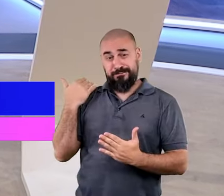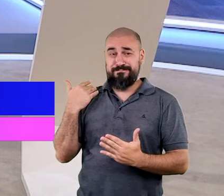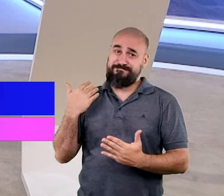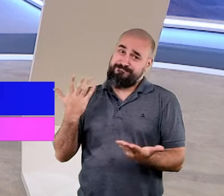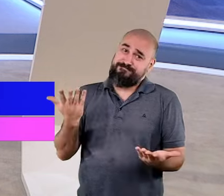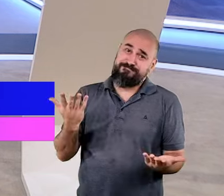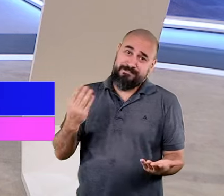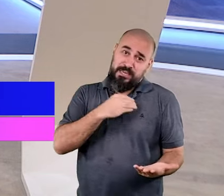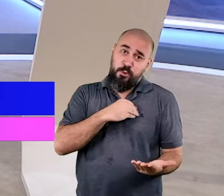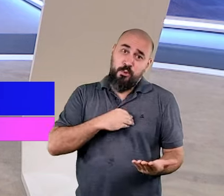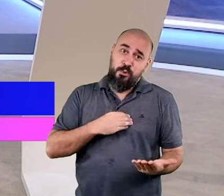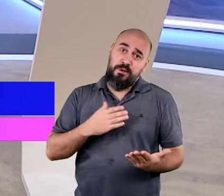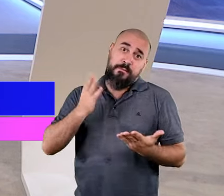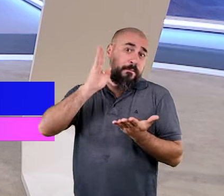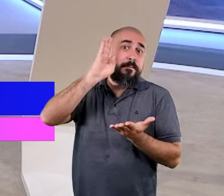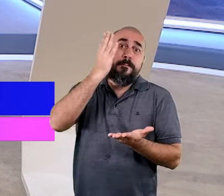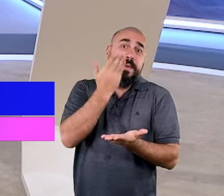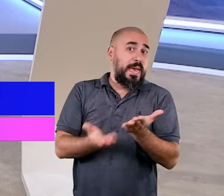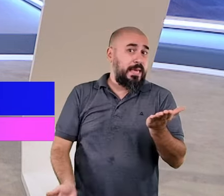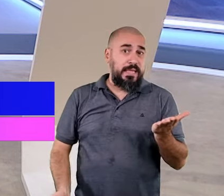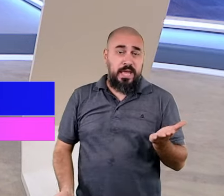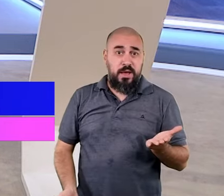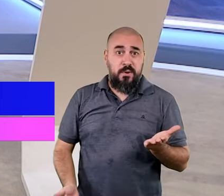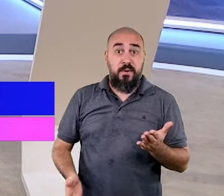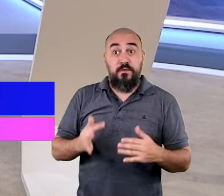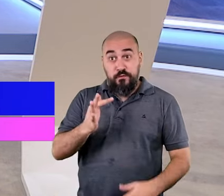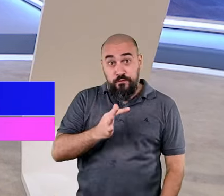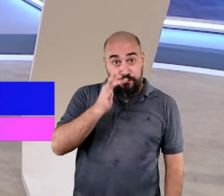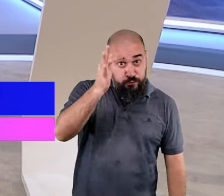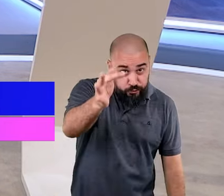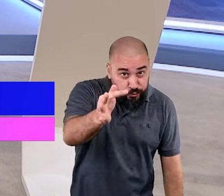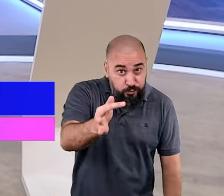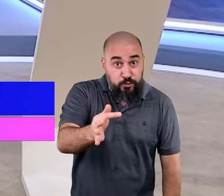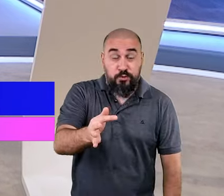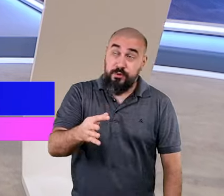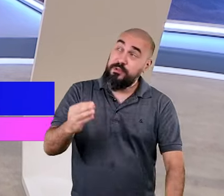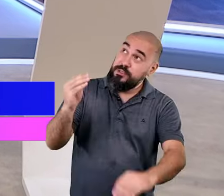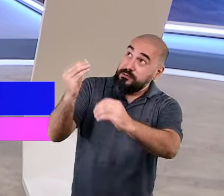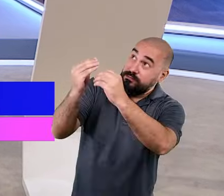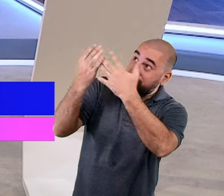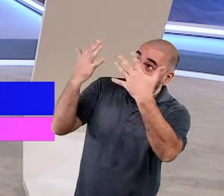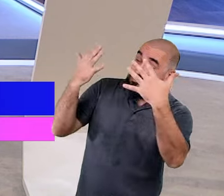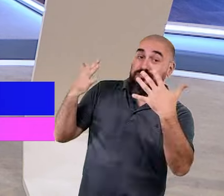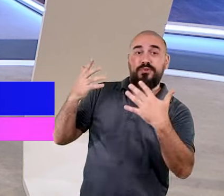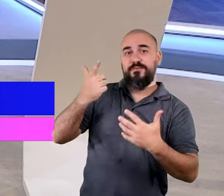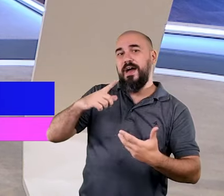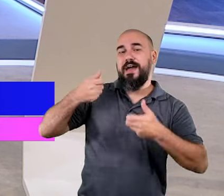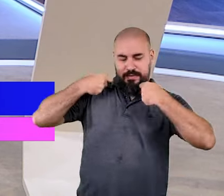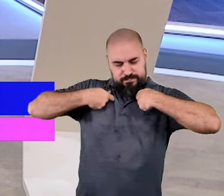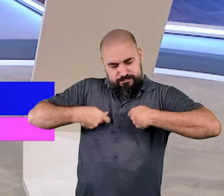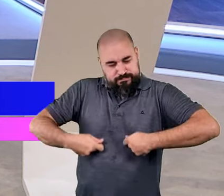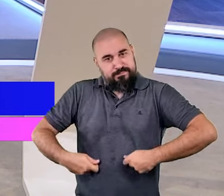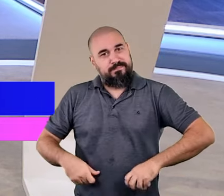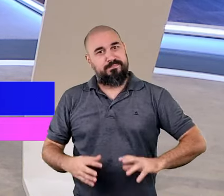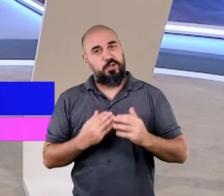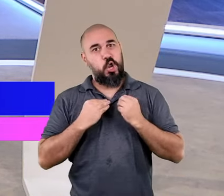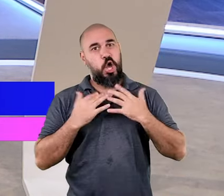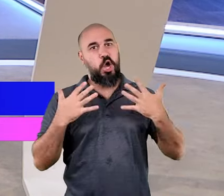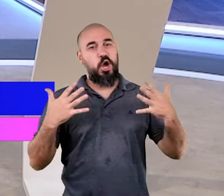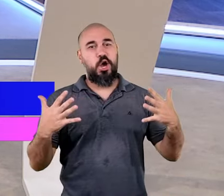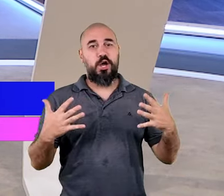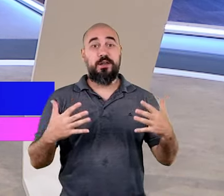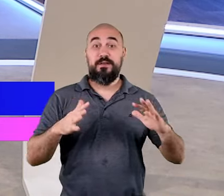criado entre nós e Deus. Estamos afastados do Senhor, separados, mas Jesus Cristo é a ponte que nos